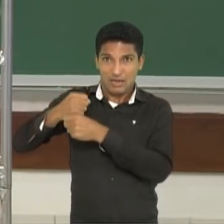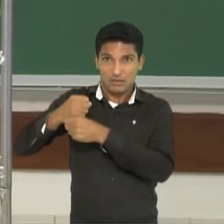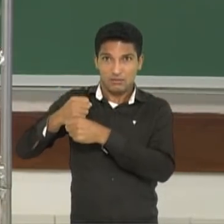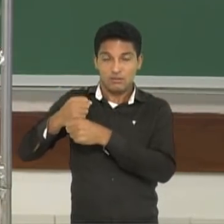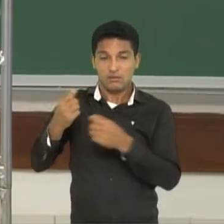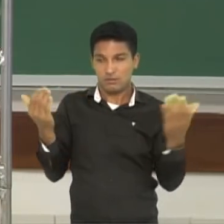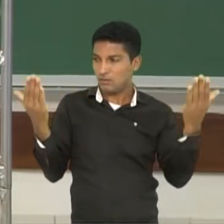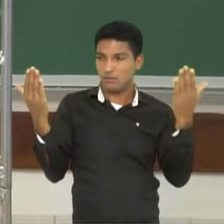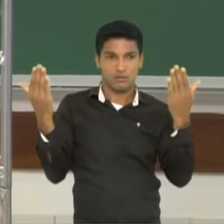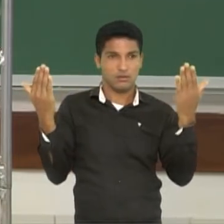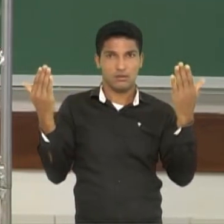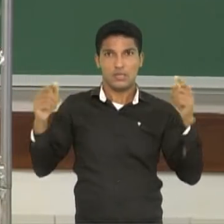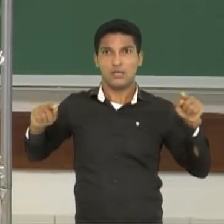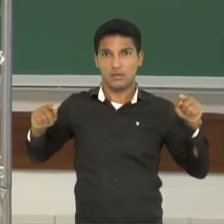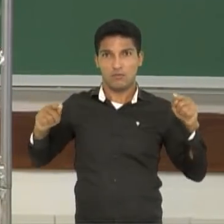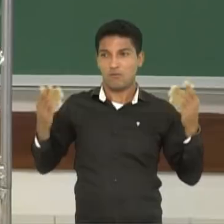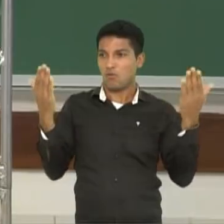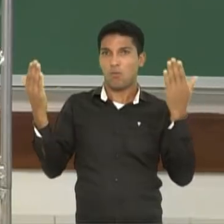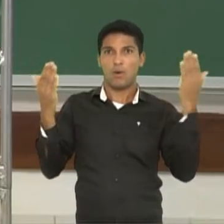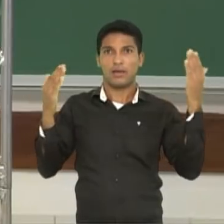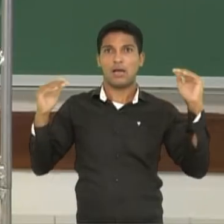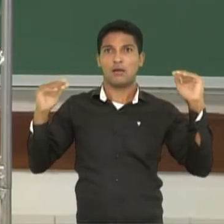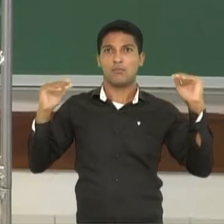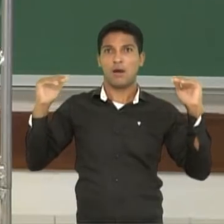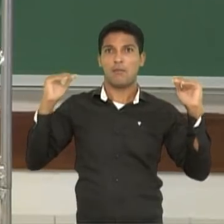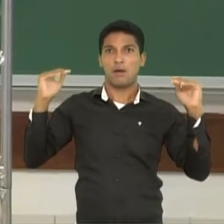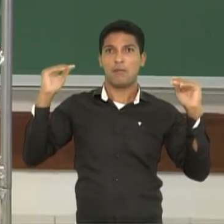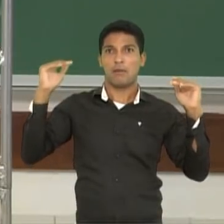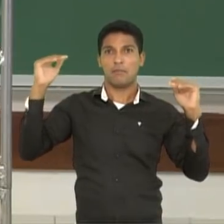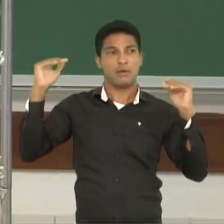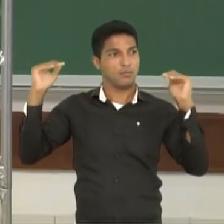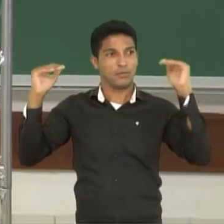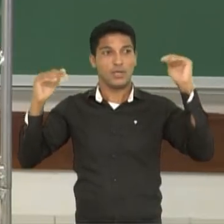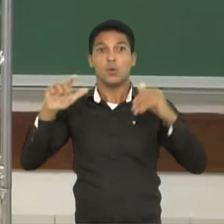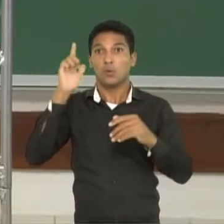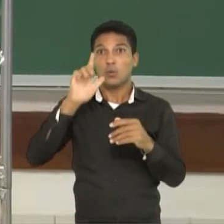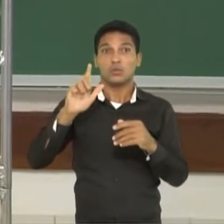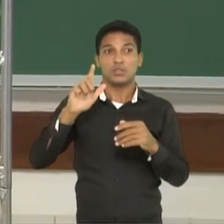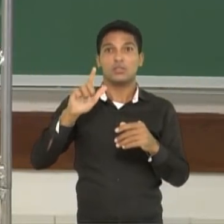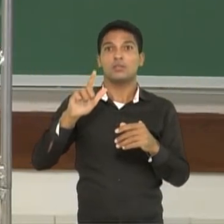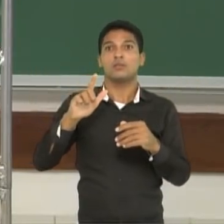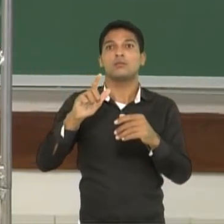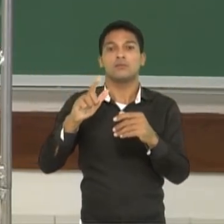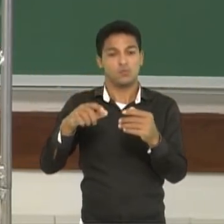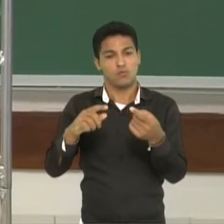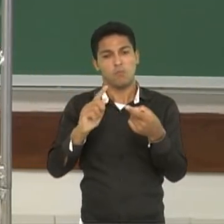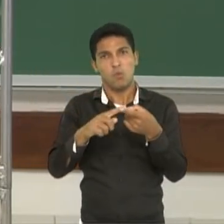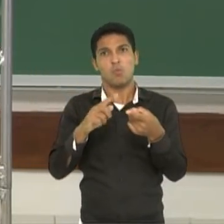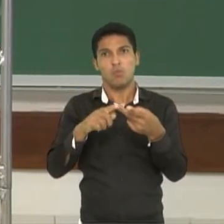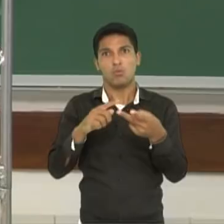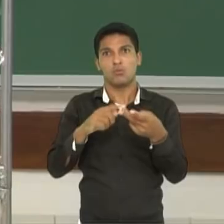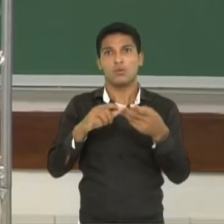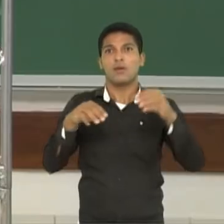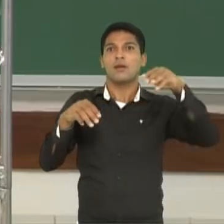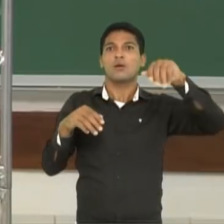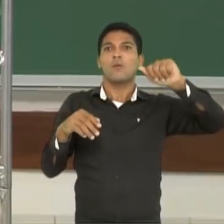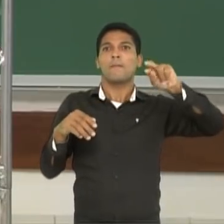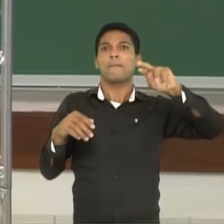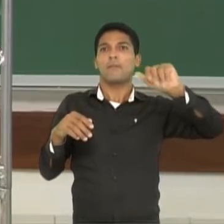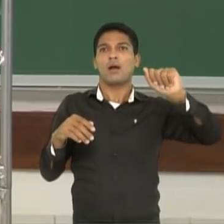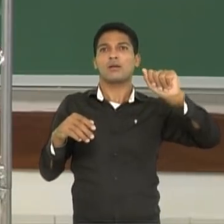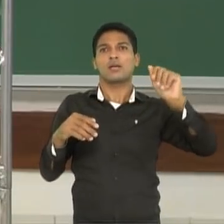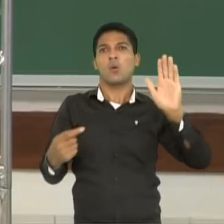isso? Isso é uma competição que o atleta faz com ele mesmo, estabelece com ele mesmo. Então, quando ele começa, vamos dizer,